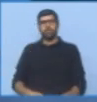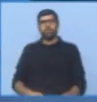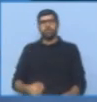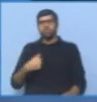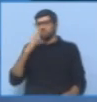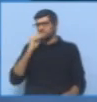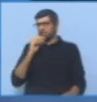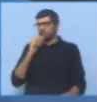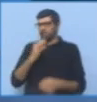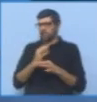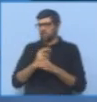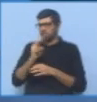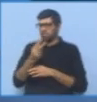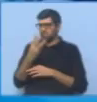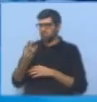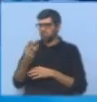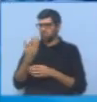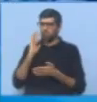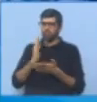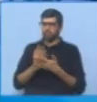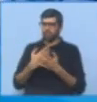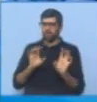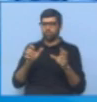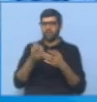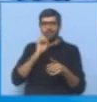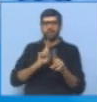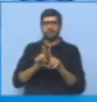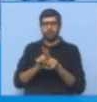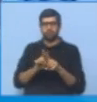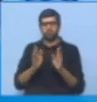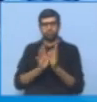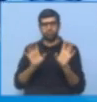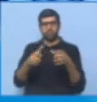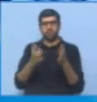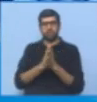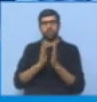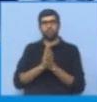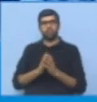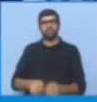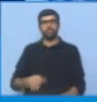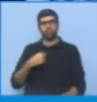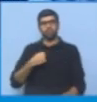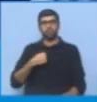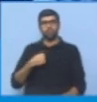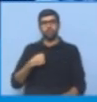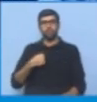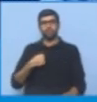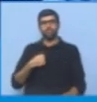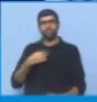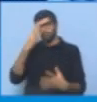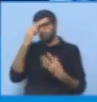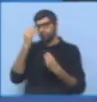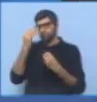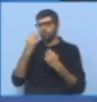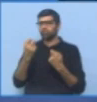sei, 2, 3 celebrações eucarísticas, sobretudo em comunidades de irmãs, comunidades religiosas, eu fiz mesmo uma pequena catequese sobre